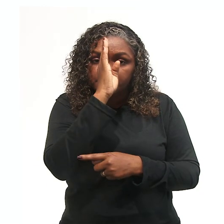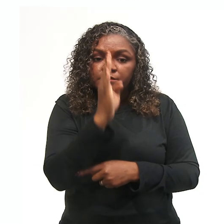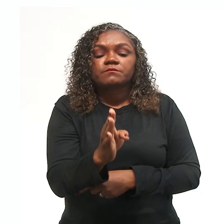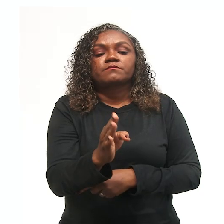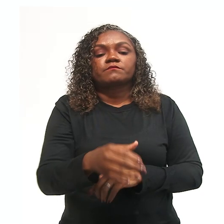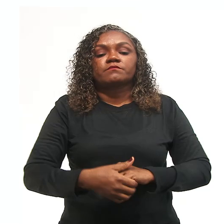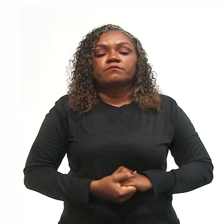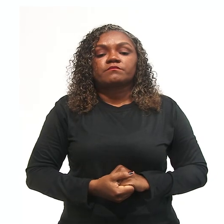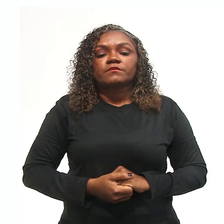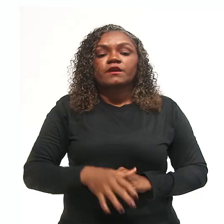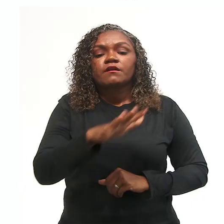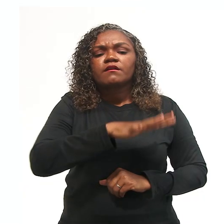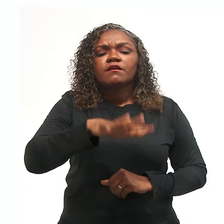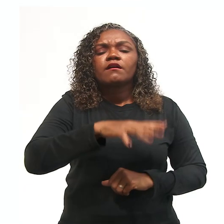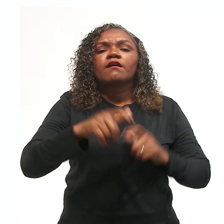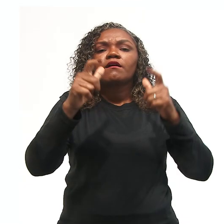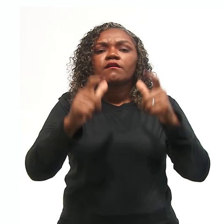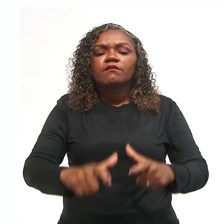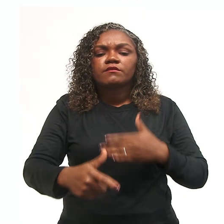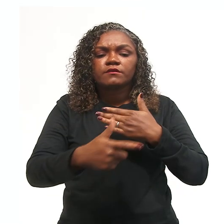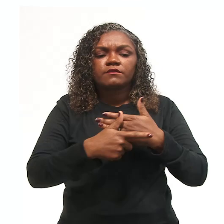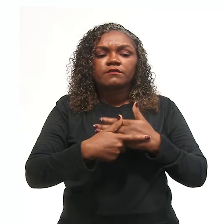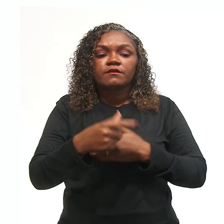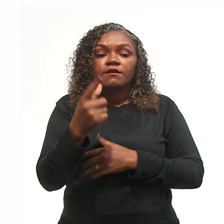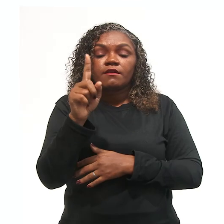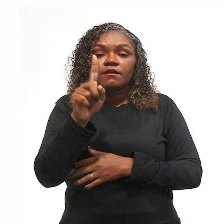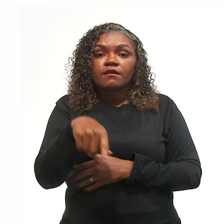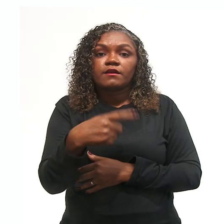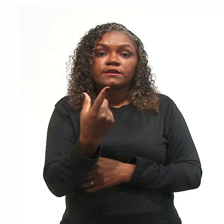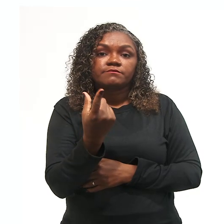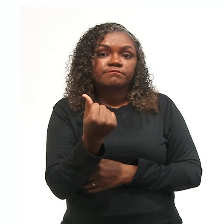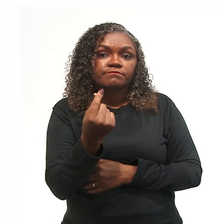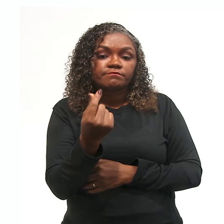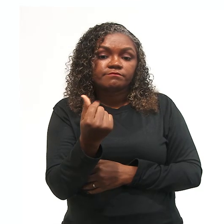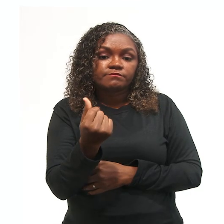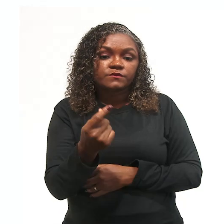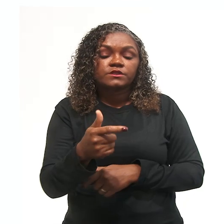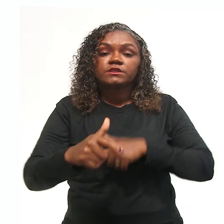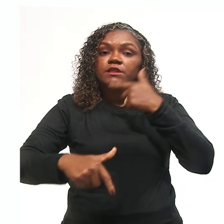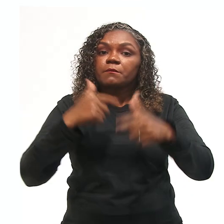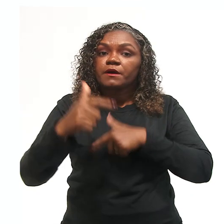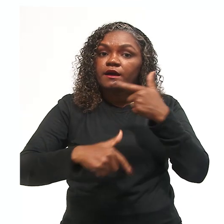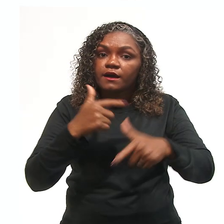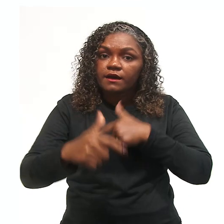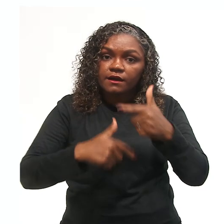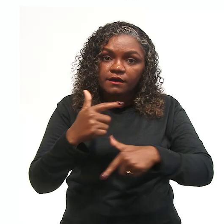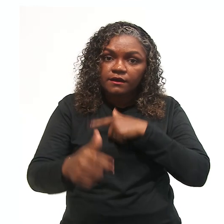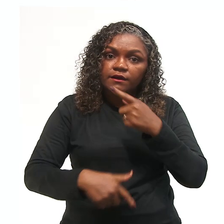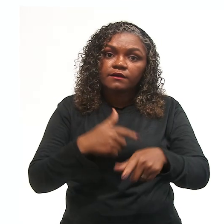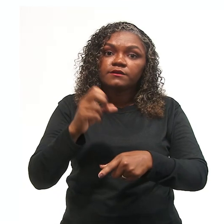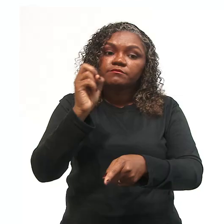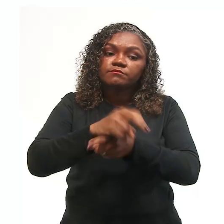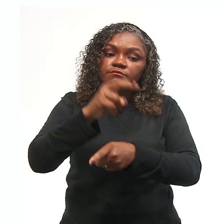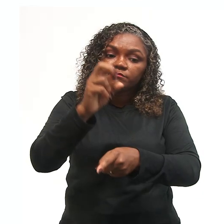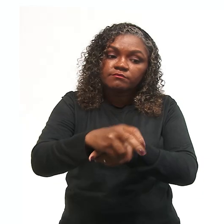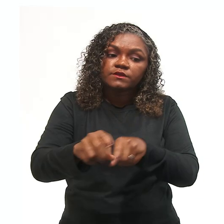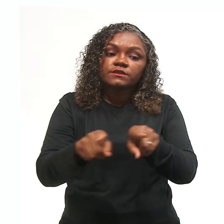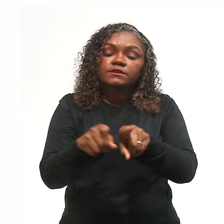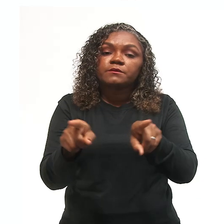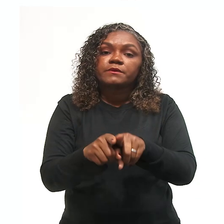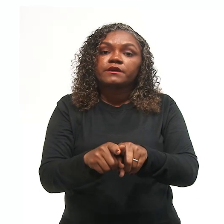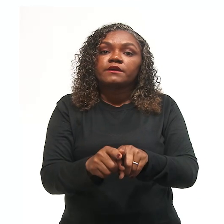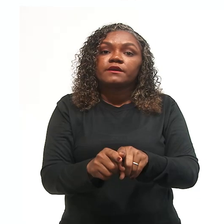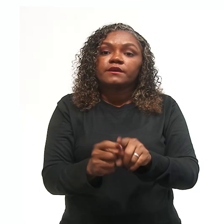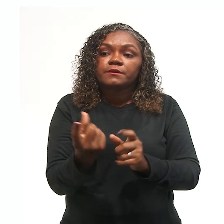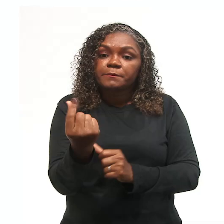de atuação dessa função é principalmente a manutenção de elevado nível de emprego e a estabilidade nos níveis de